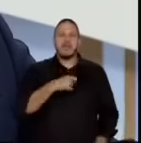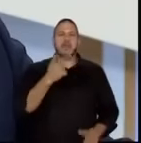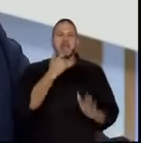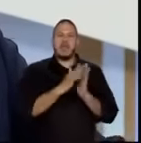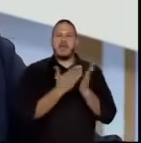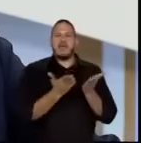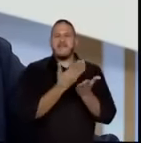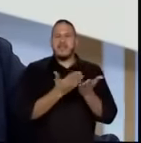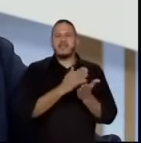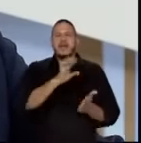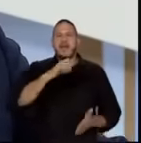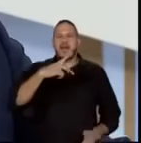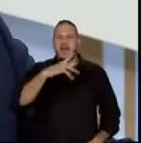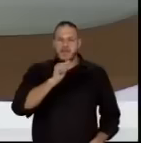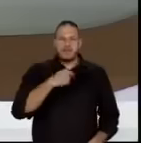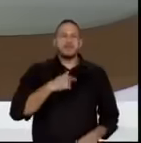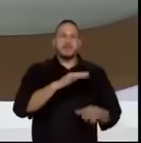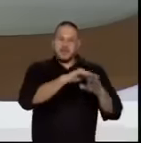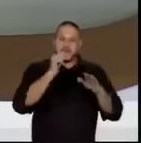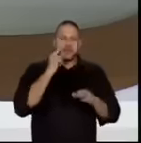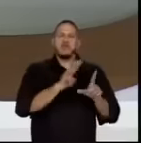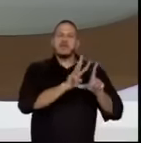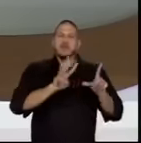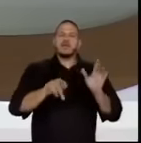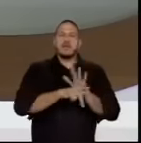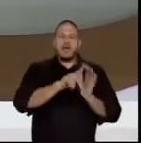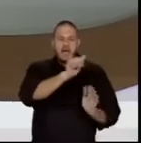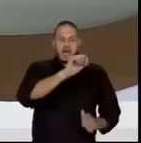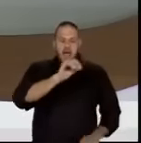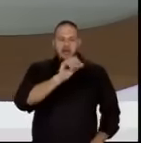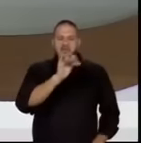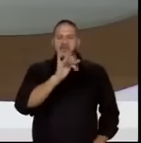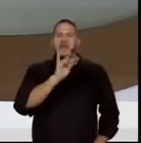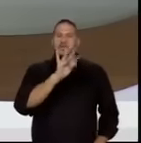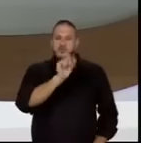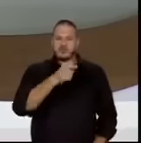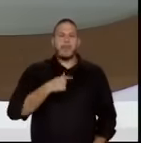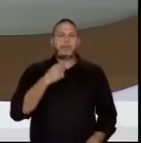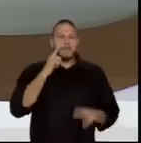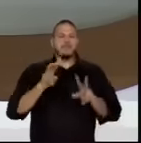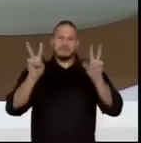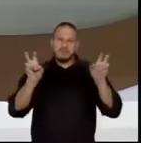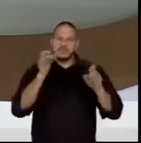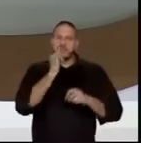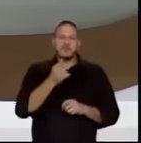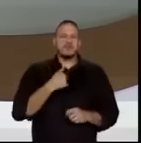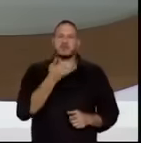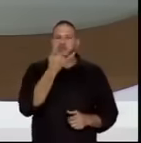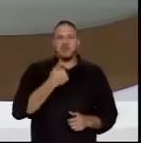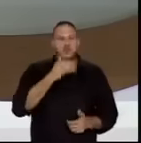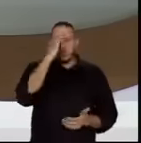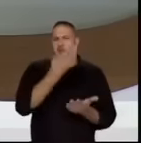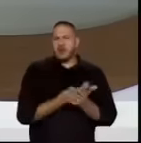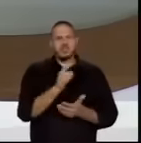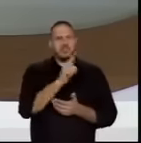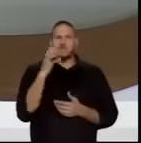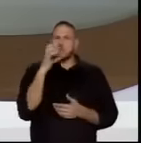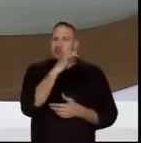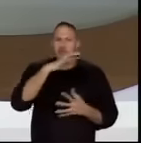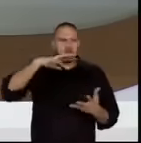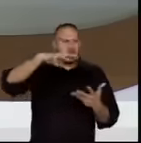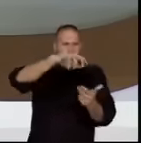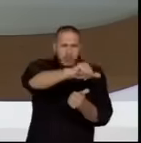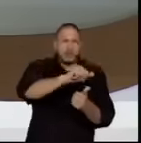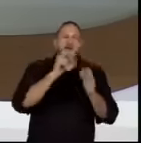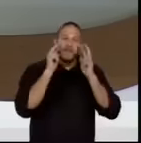transcrição eu peguei do site Aos Fatos, que é um site de checagem. Abre aspas, eu não acredito em aquecimento global. Vejam